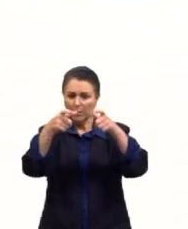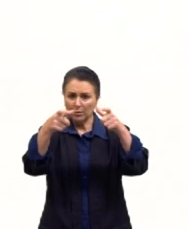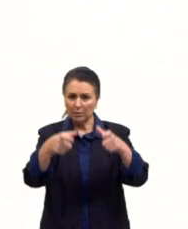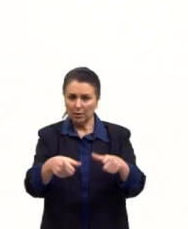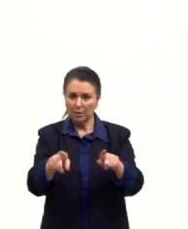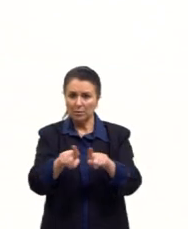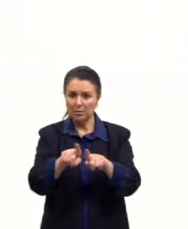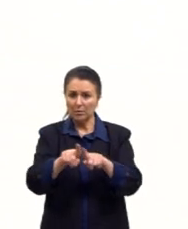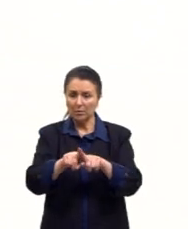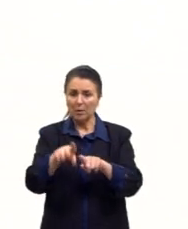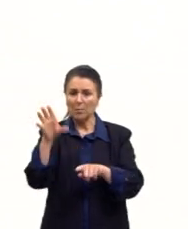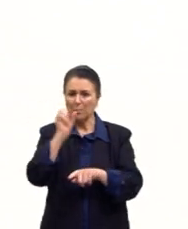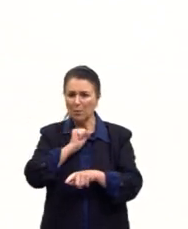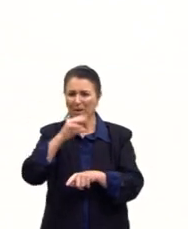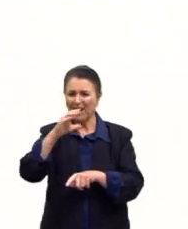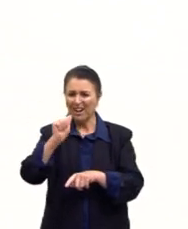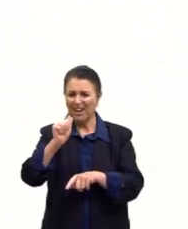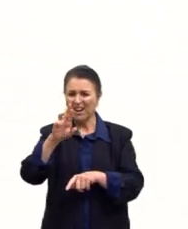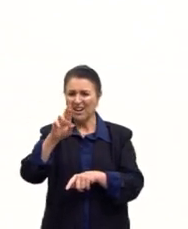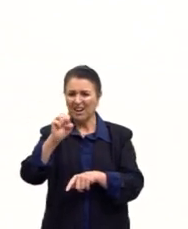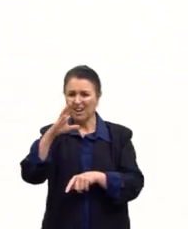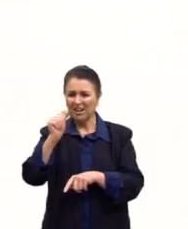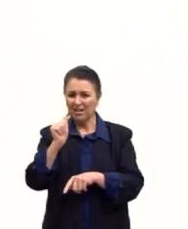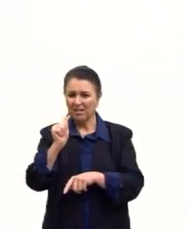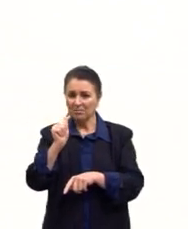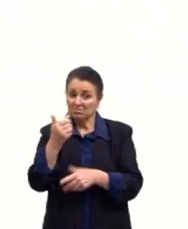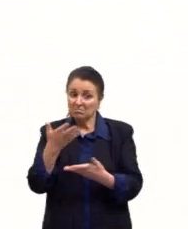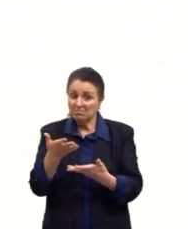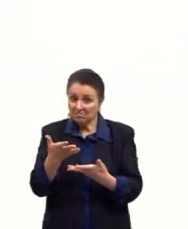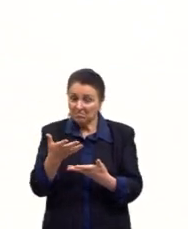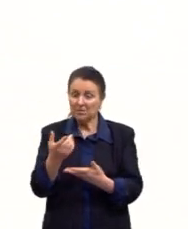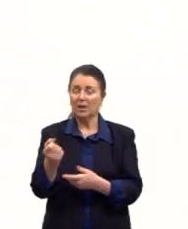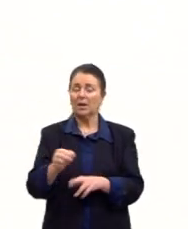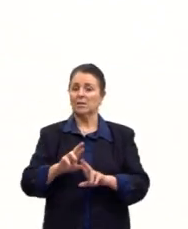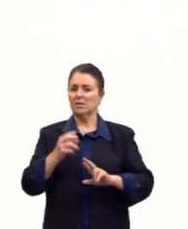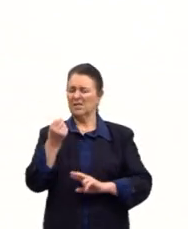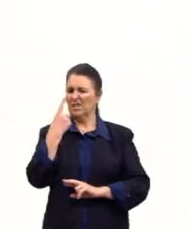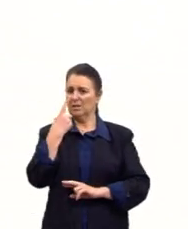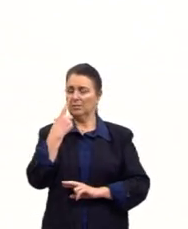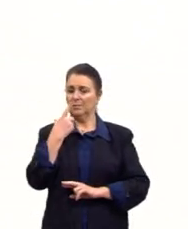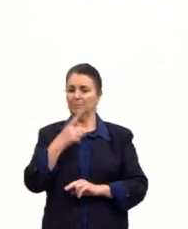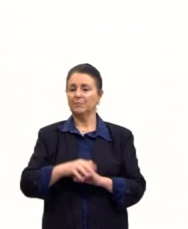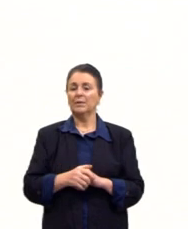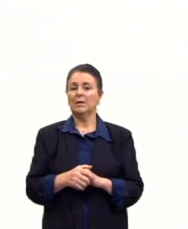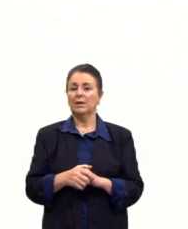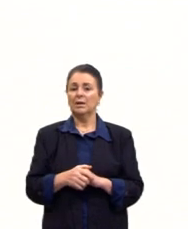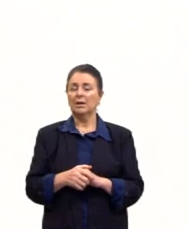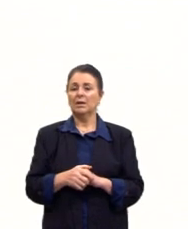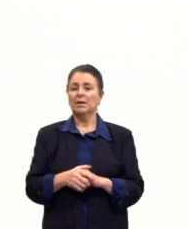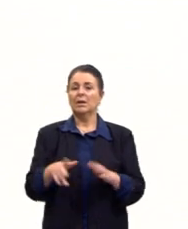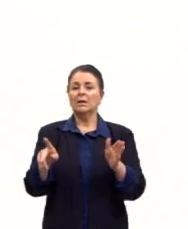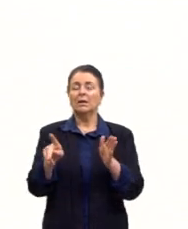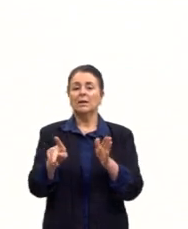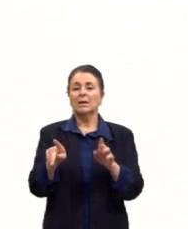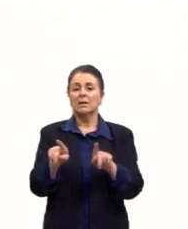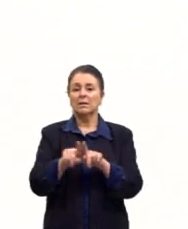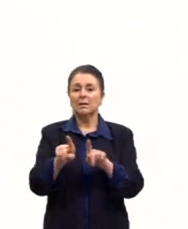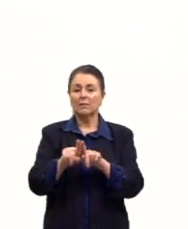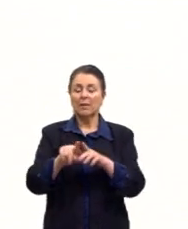caneca nunca vi um pão um cabeludo né isso é fantástico a própria carne